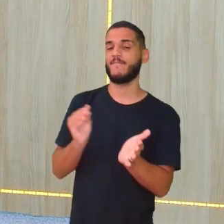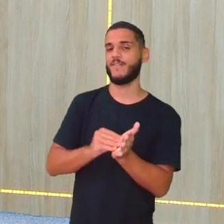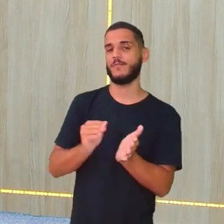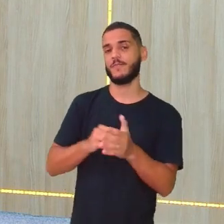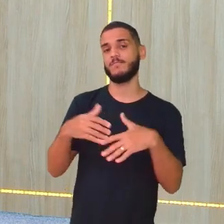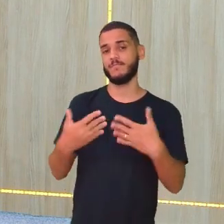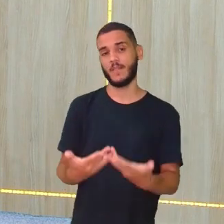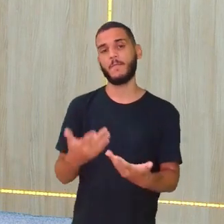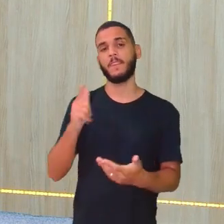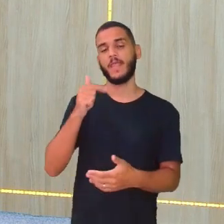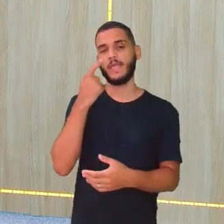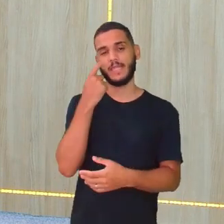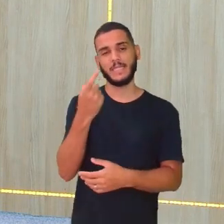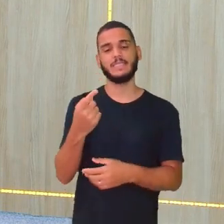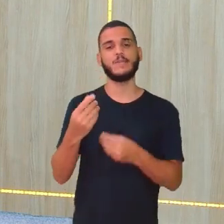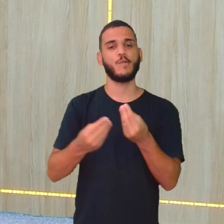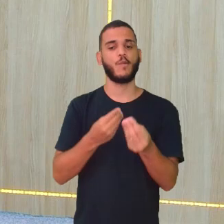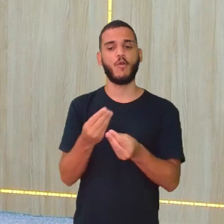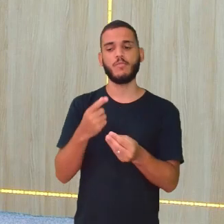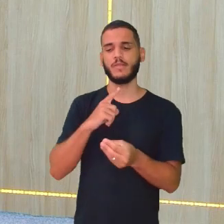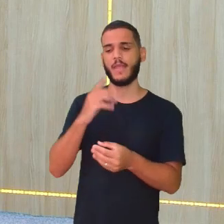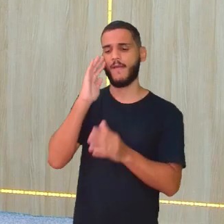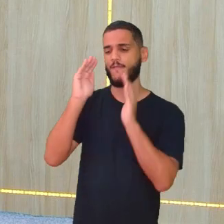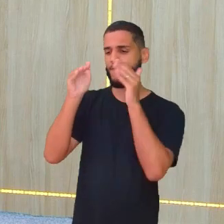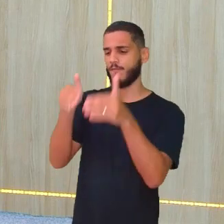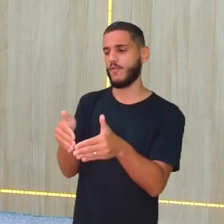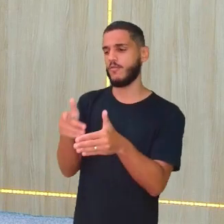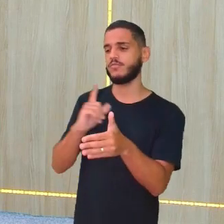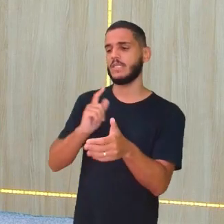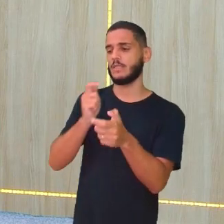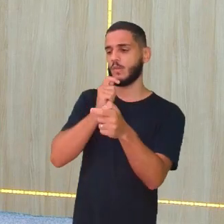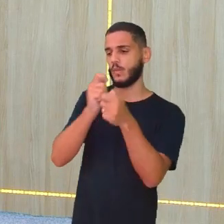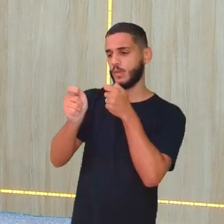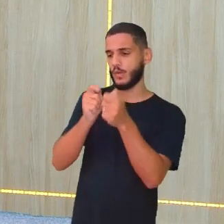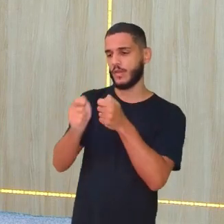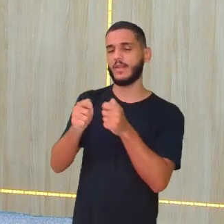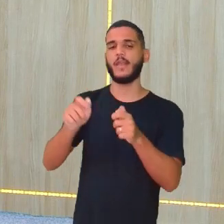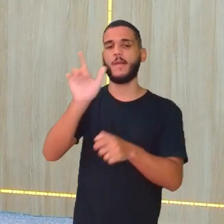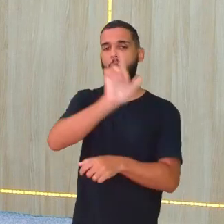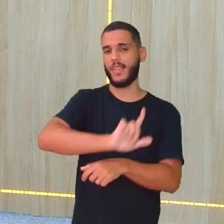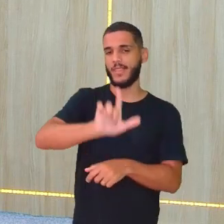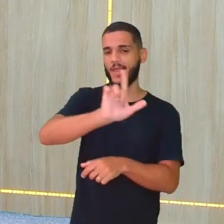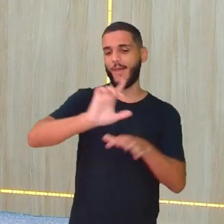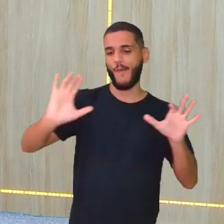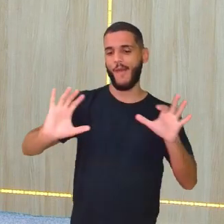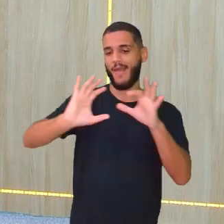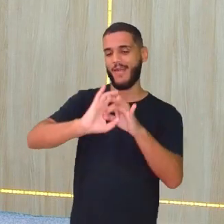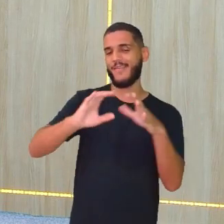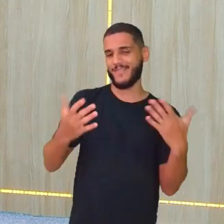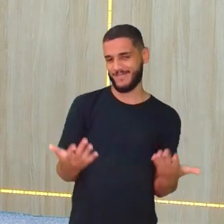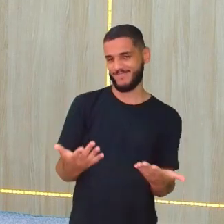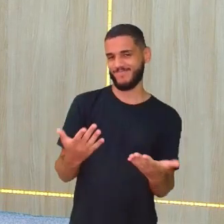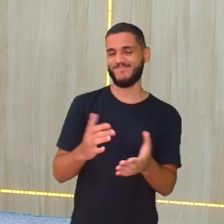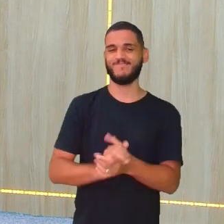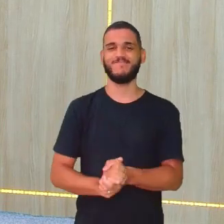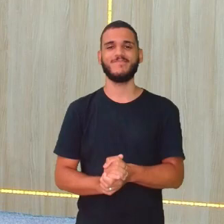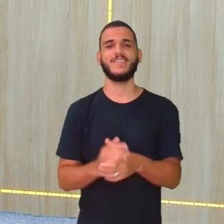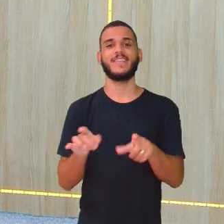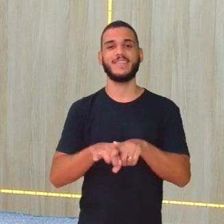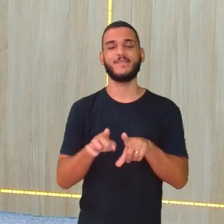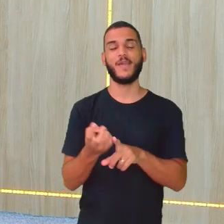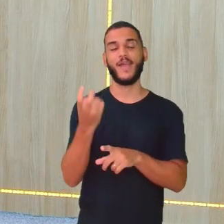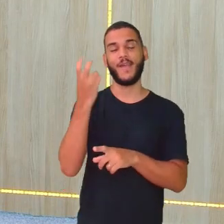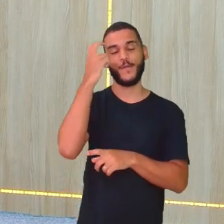muito interessante esse segmento que mistura um pouco de jornalismo e literatura e uma